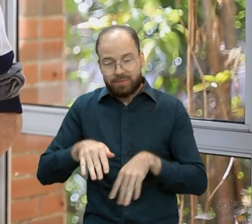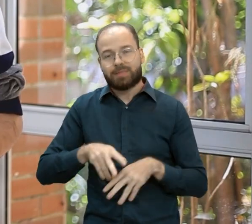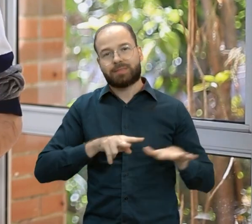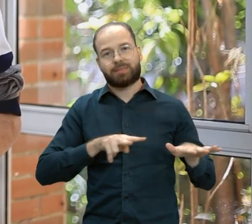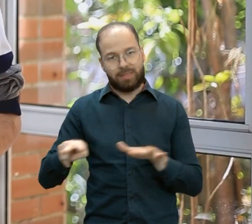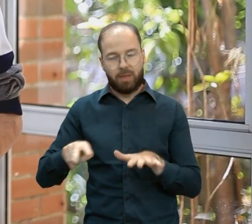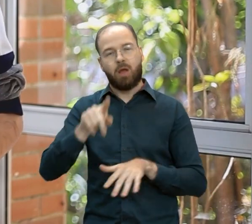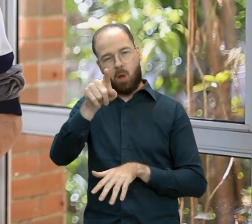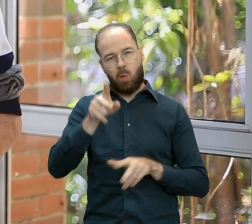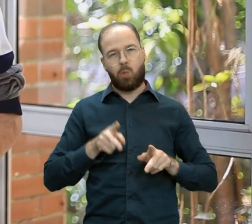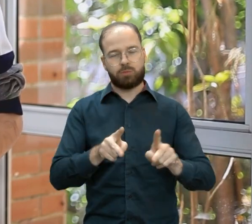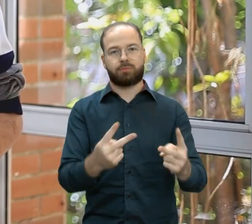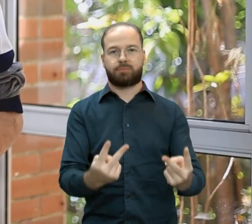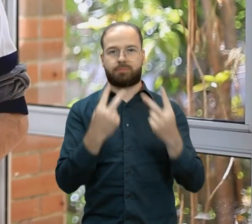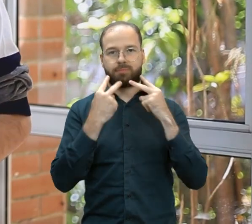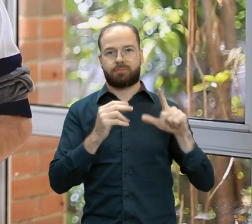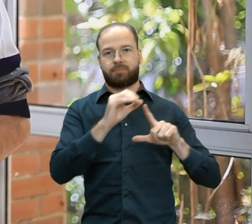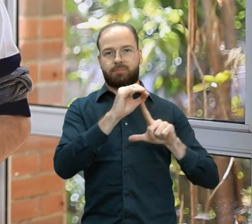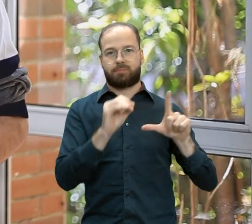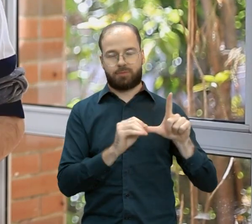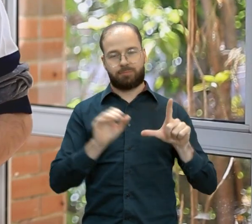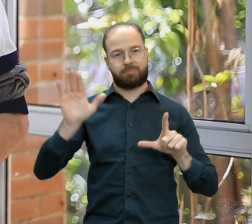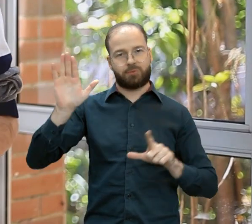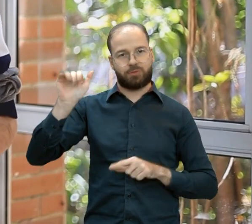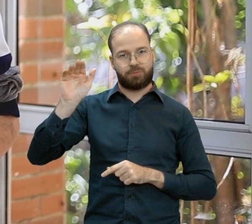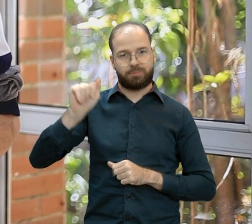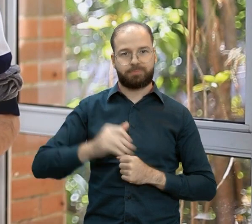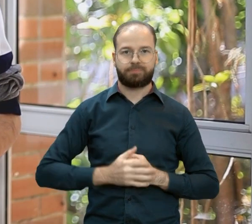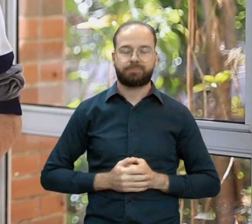acompanhando a programação aqui da TV UFG e tchau, tchau!